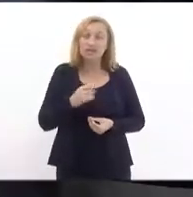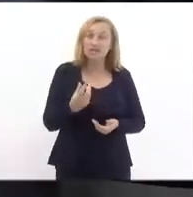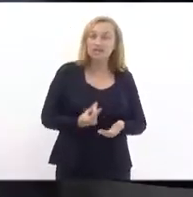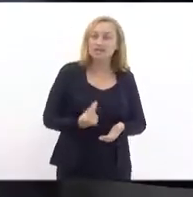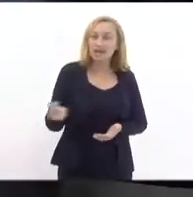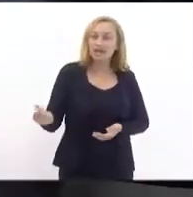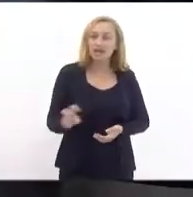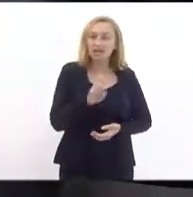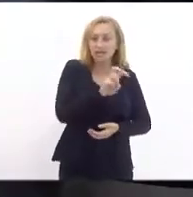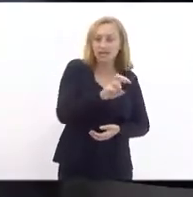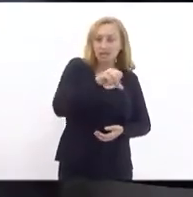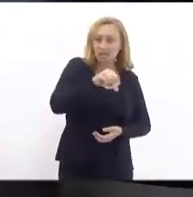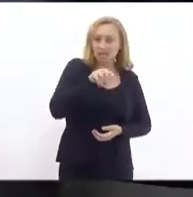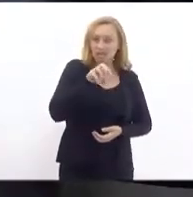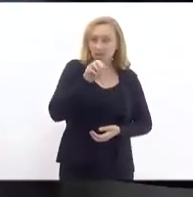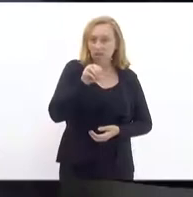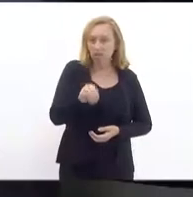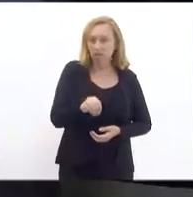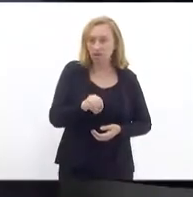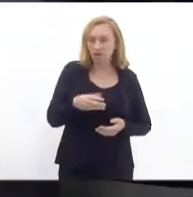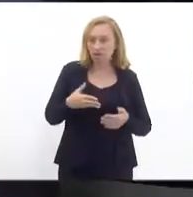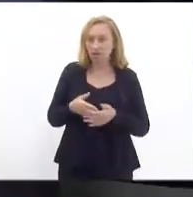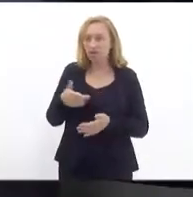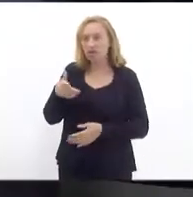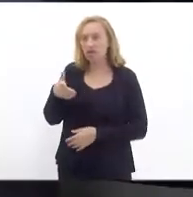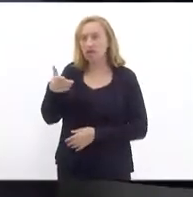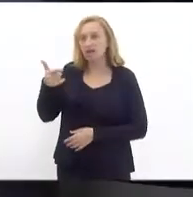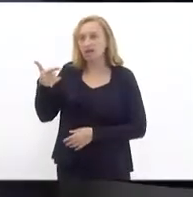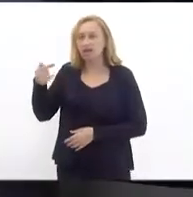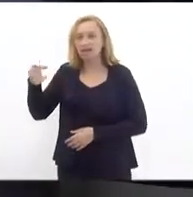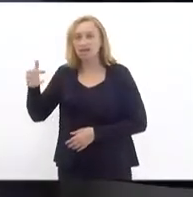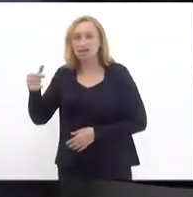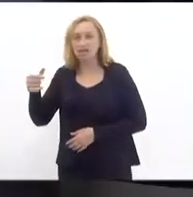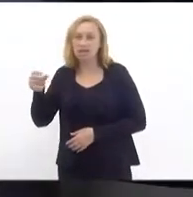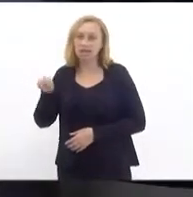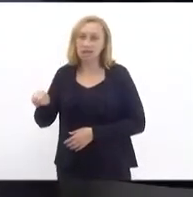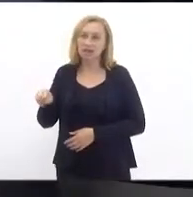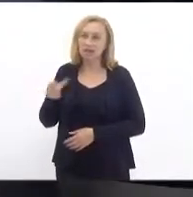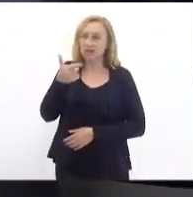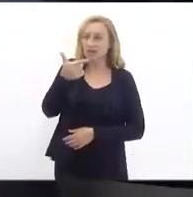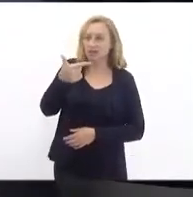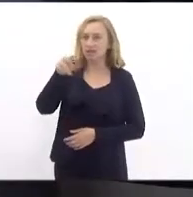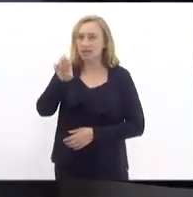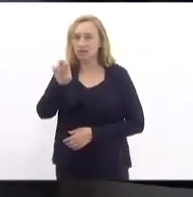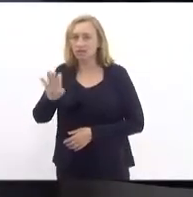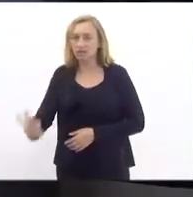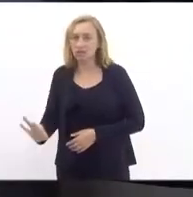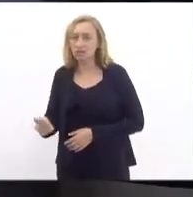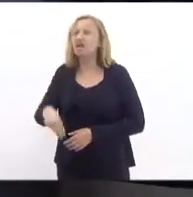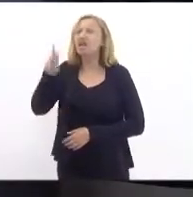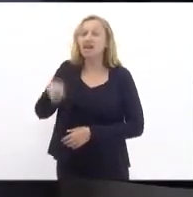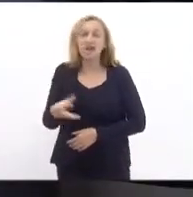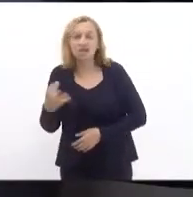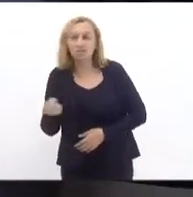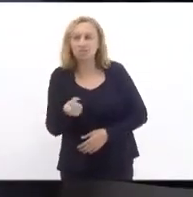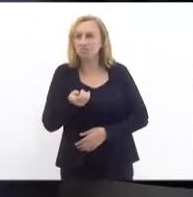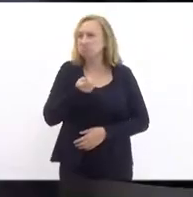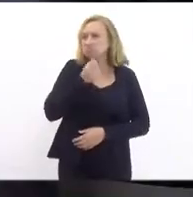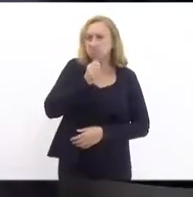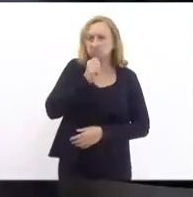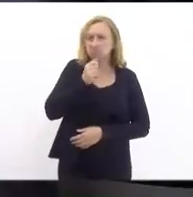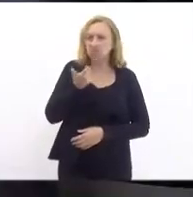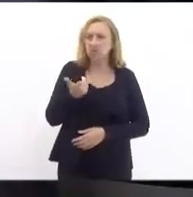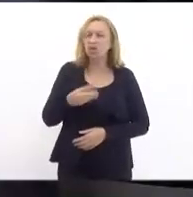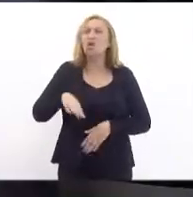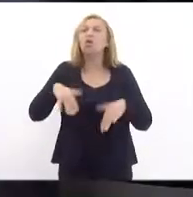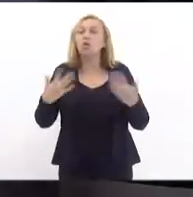de 5,90 para 7, a gente tem 25%. Quem aqui recebeu 25%? Ninguém. Qual foi o servidor público que